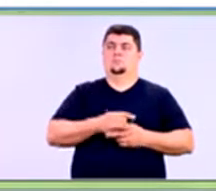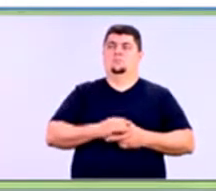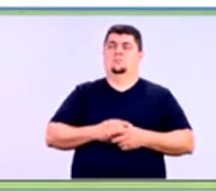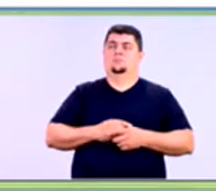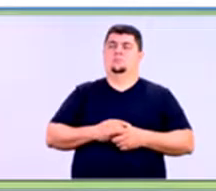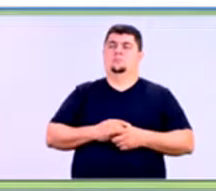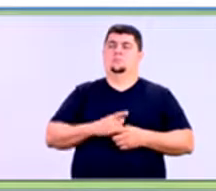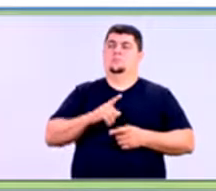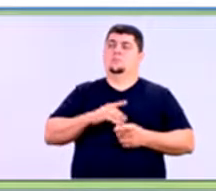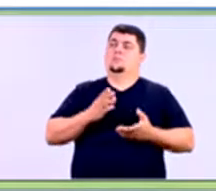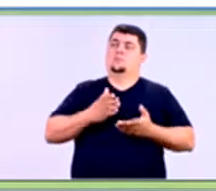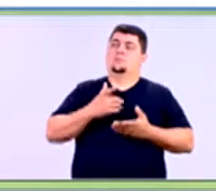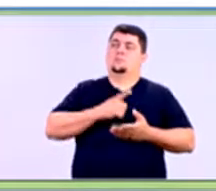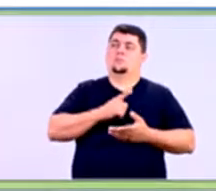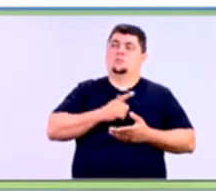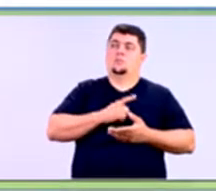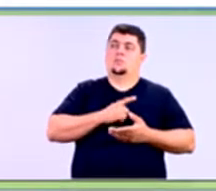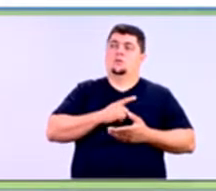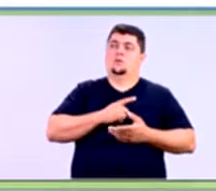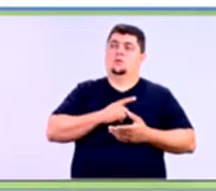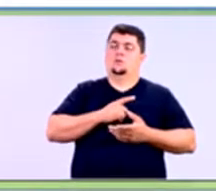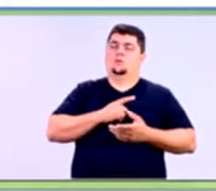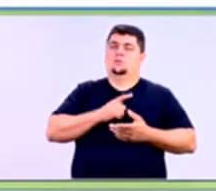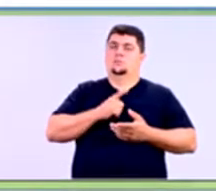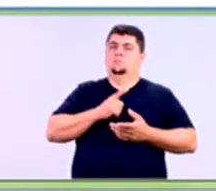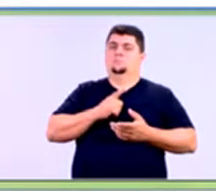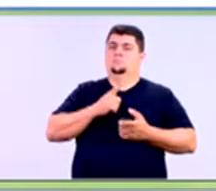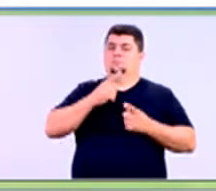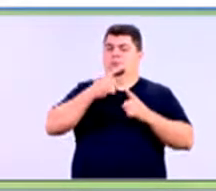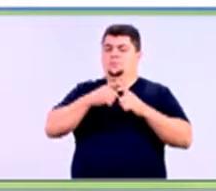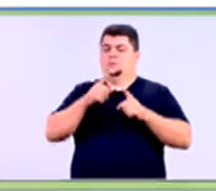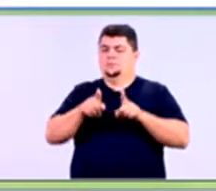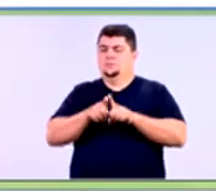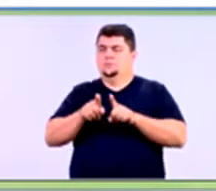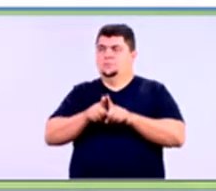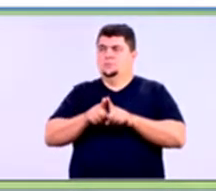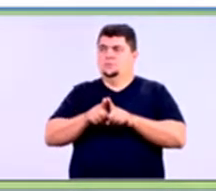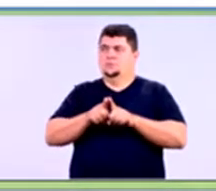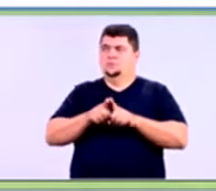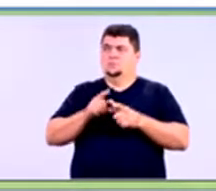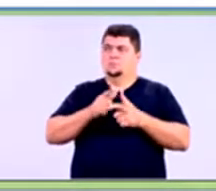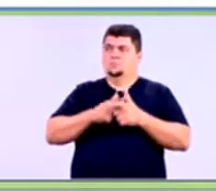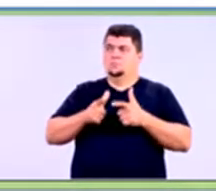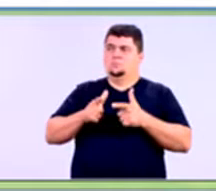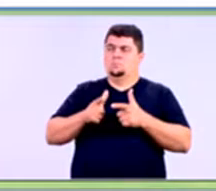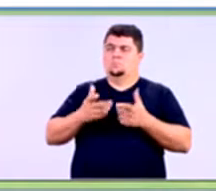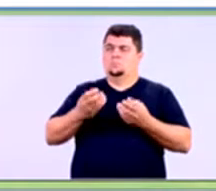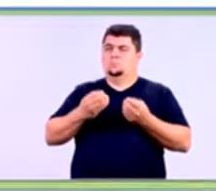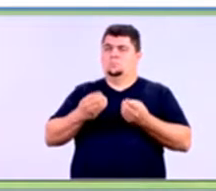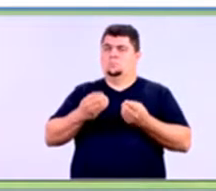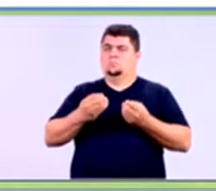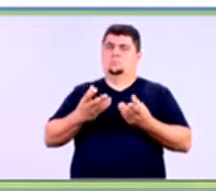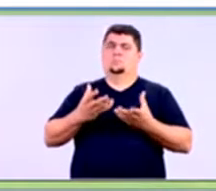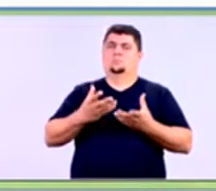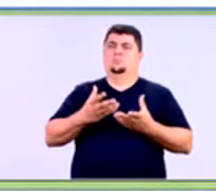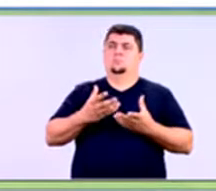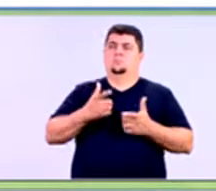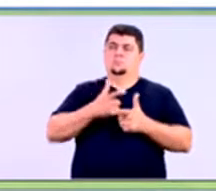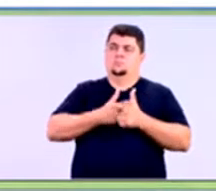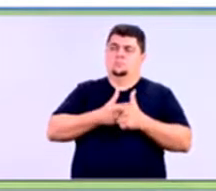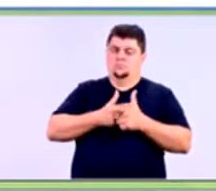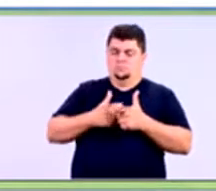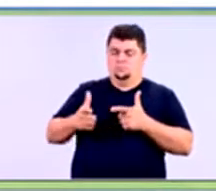Agora, tenho uma multiplicação e uma fração. Você vai lembrar que fração é o mesmo que divisão. Então, vou